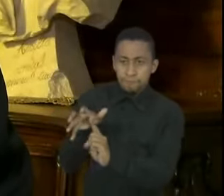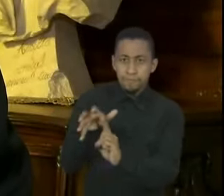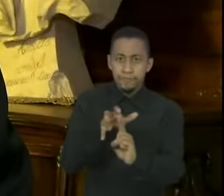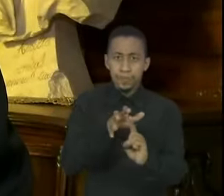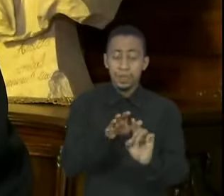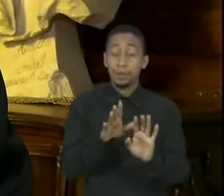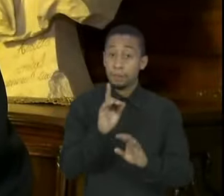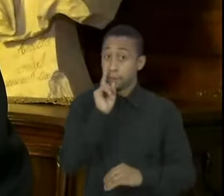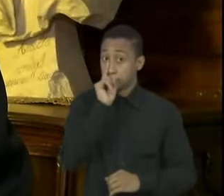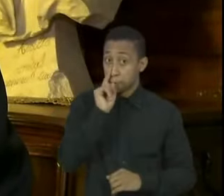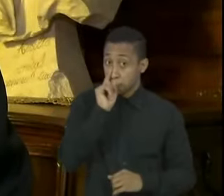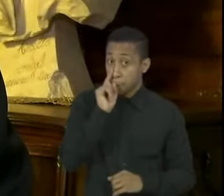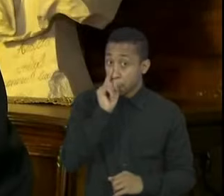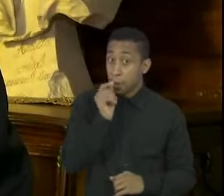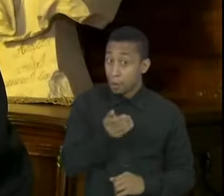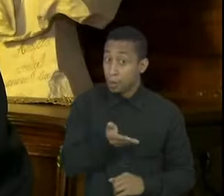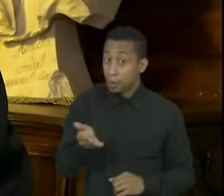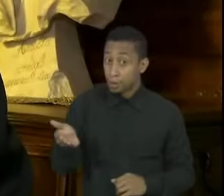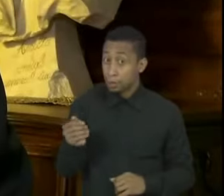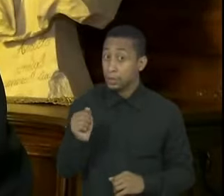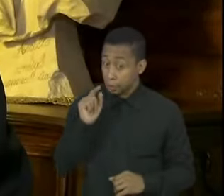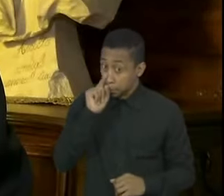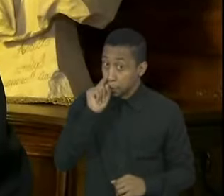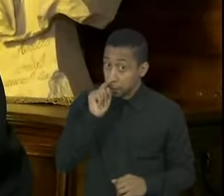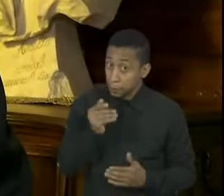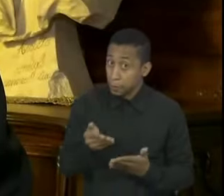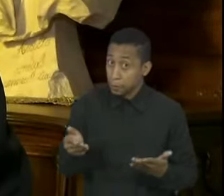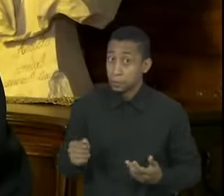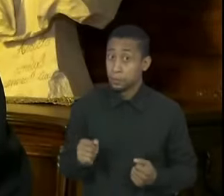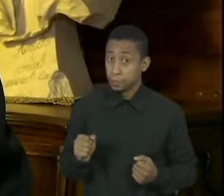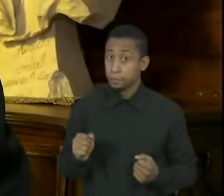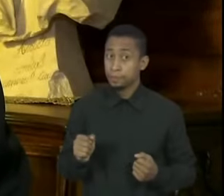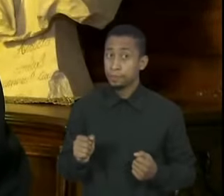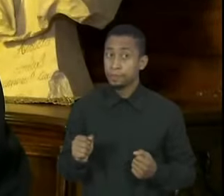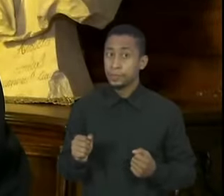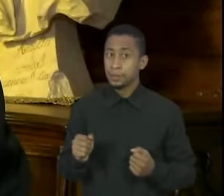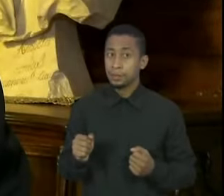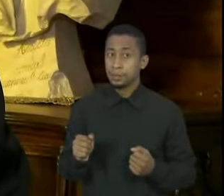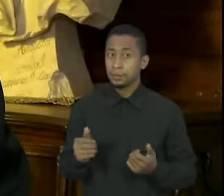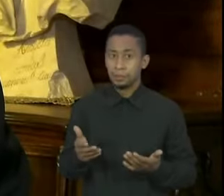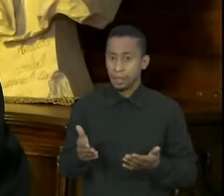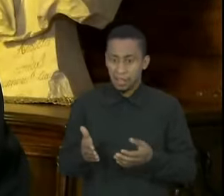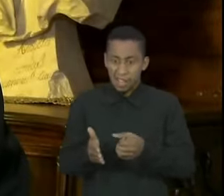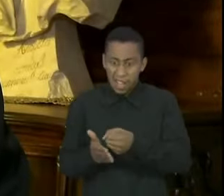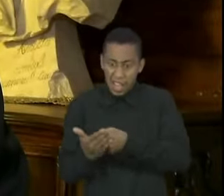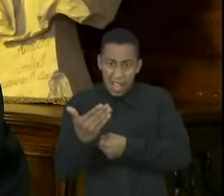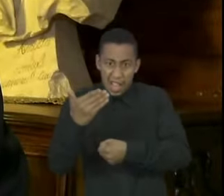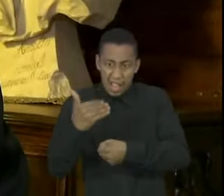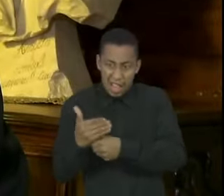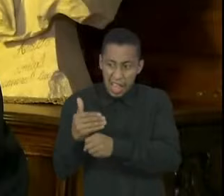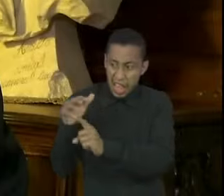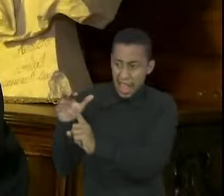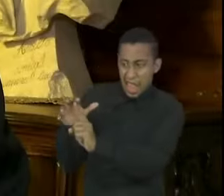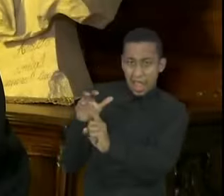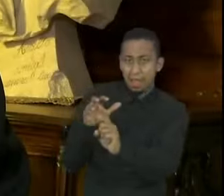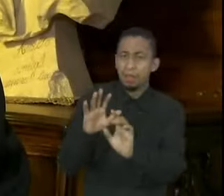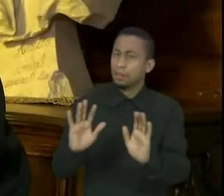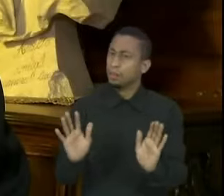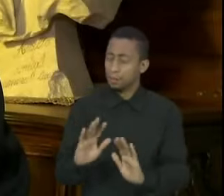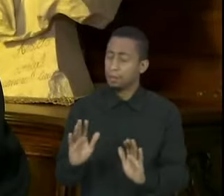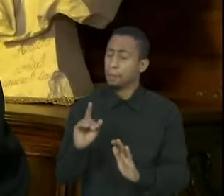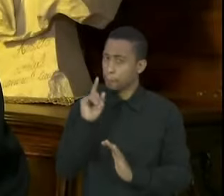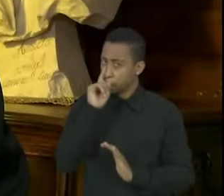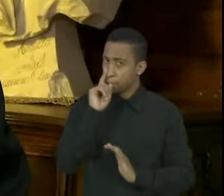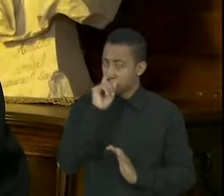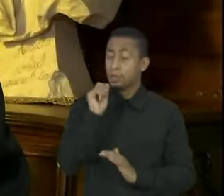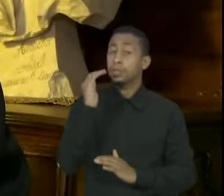são perigosos são perigosos ao longo da história nosso sabemos que as ideias